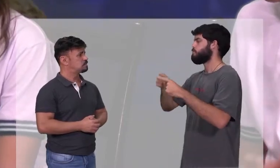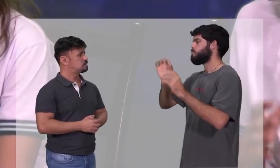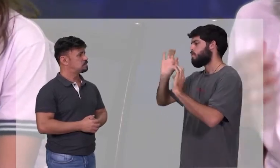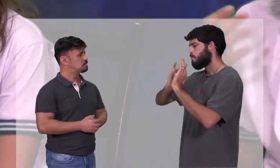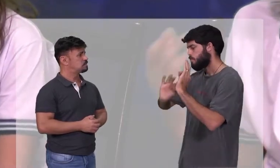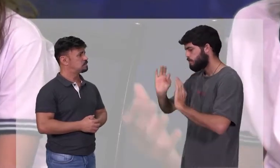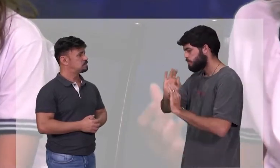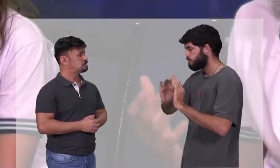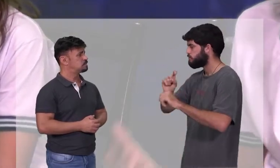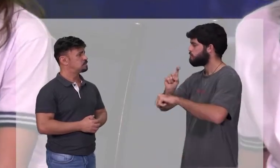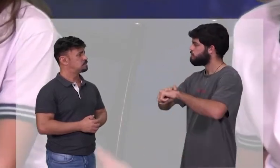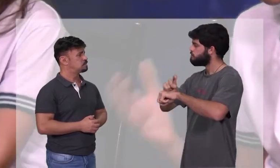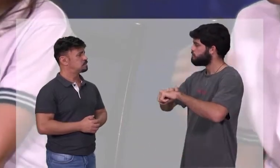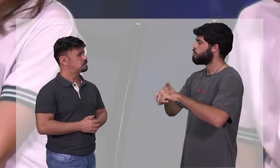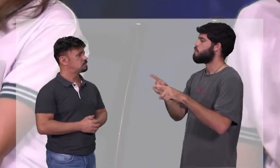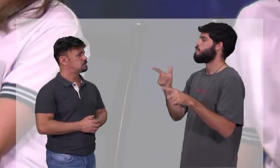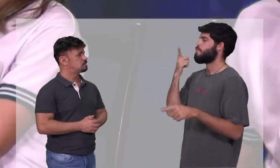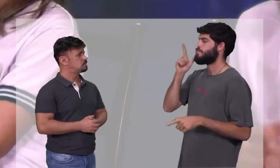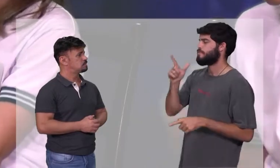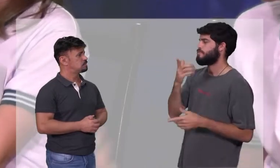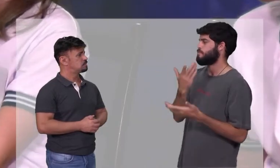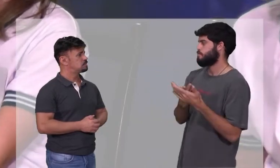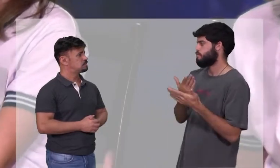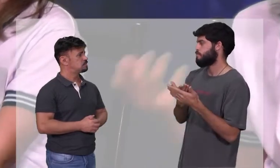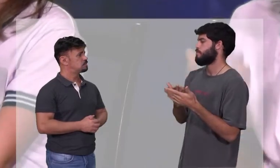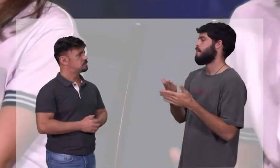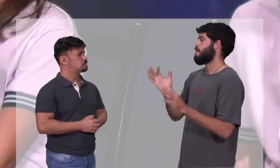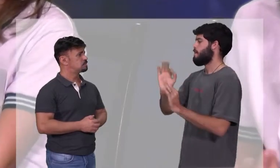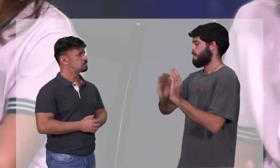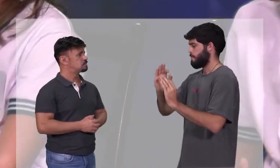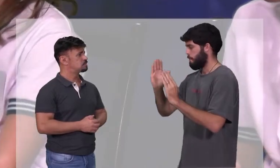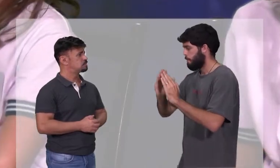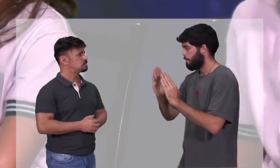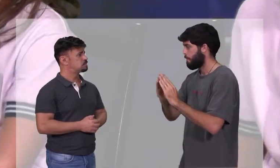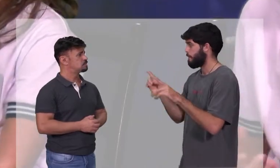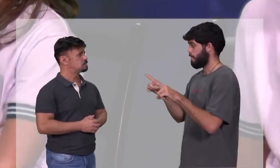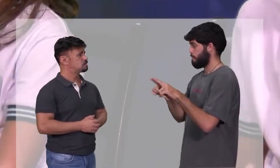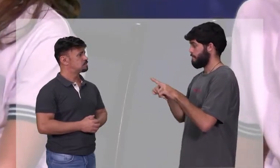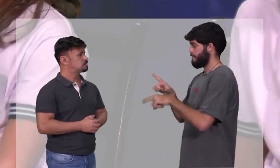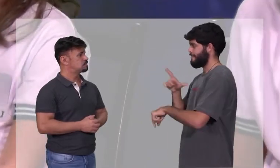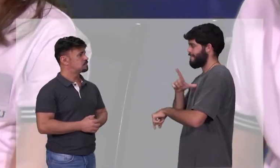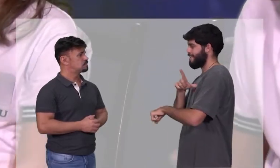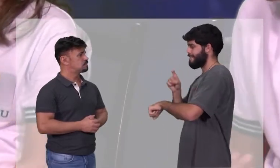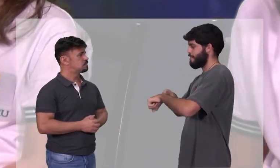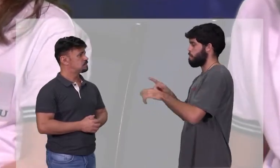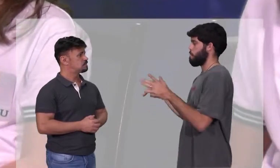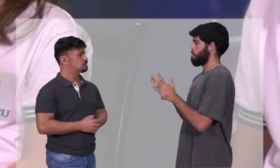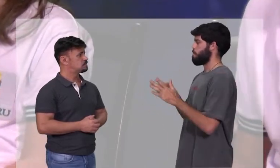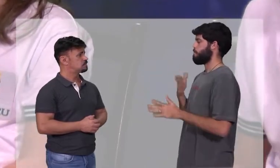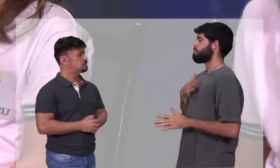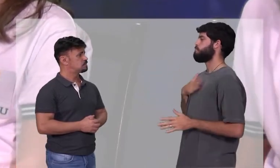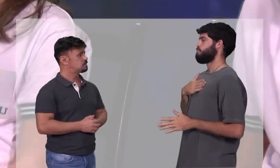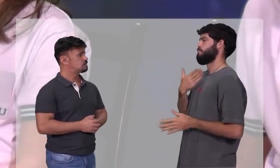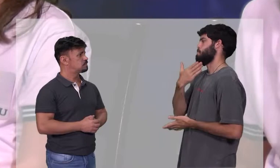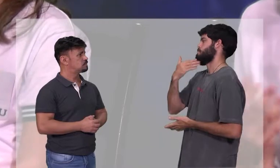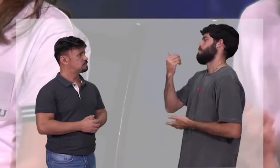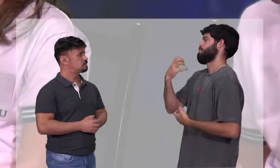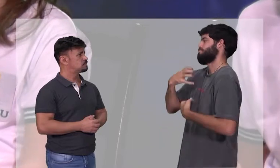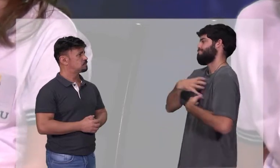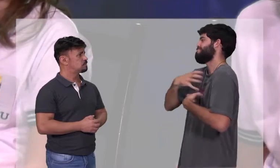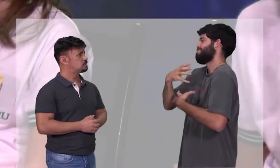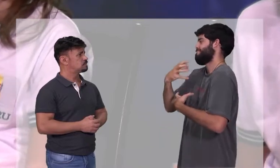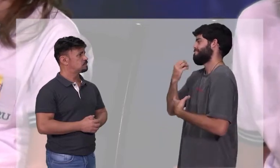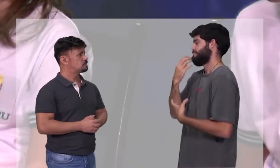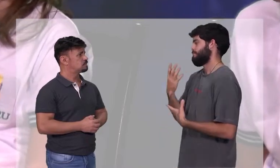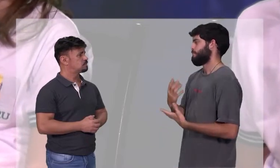consegui dividir meu tempo melhor, consegui estudar, arrumar a casa, ainda tenho tempo pra mim, isso me deixou bem melhor. Isso é um